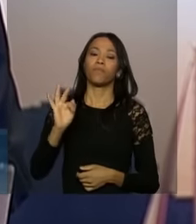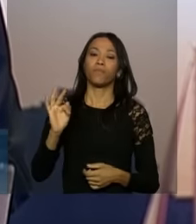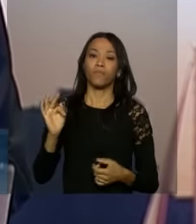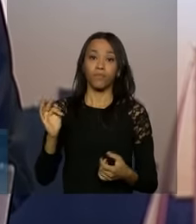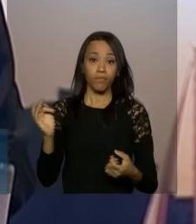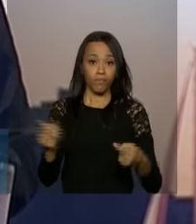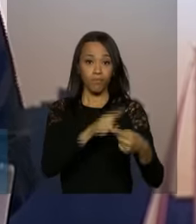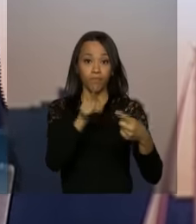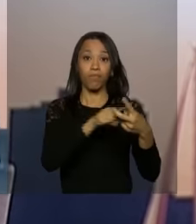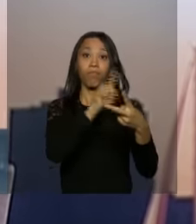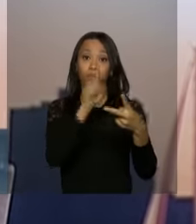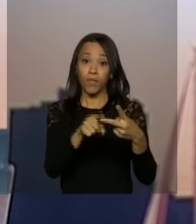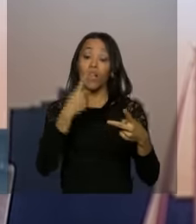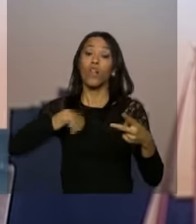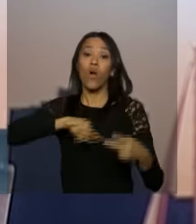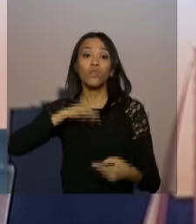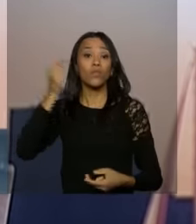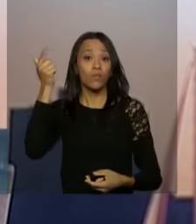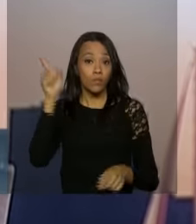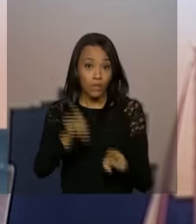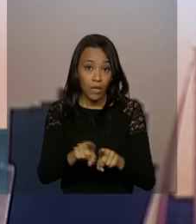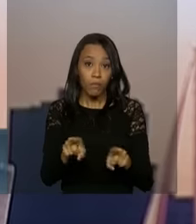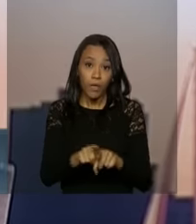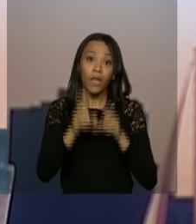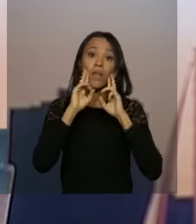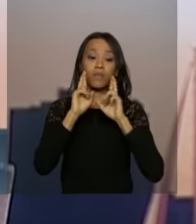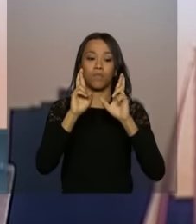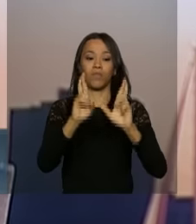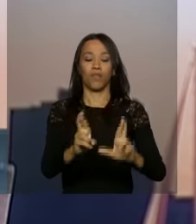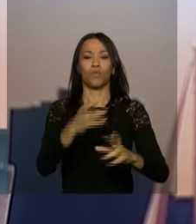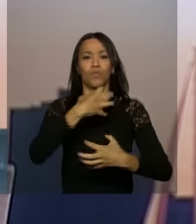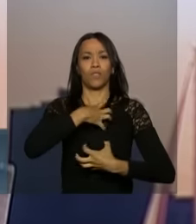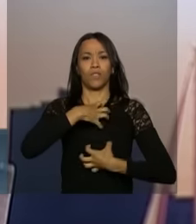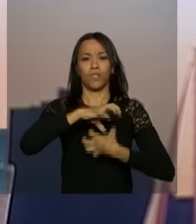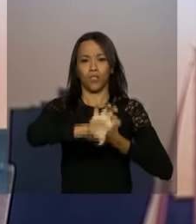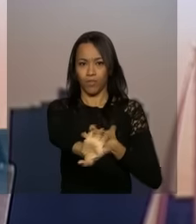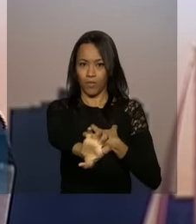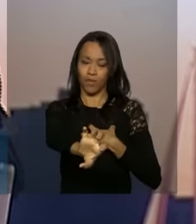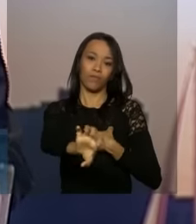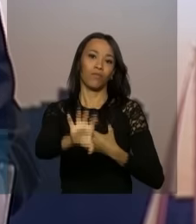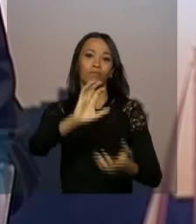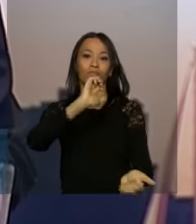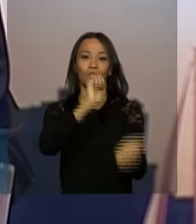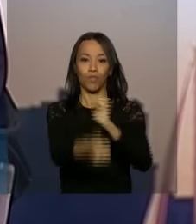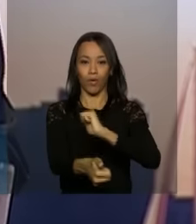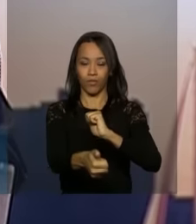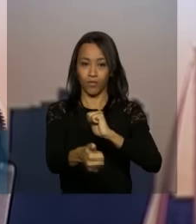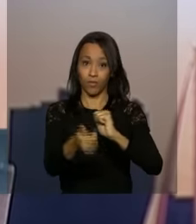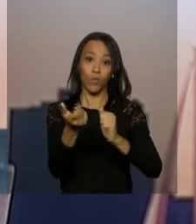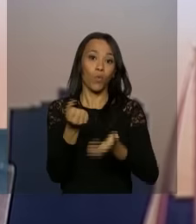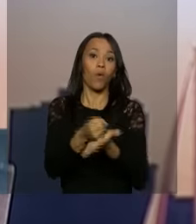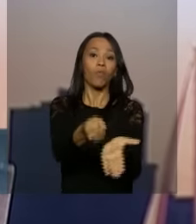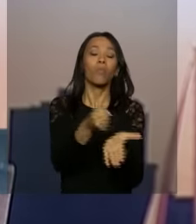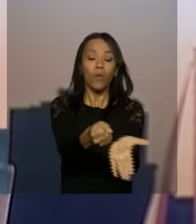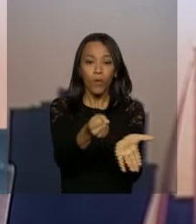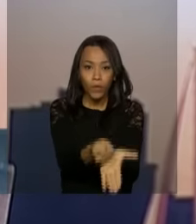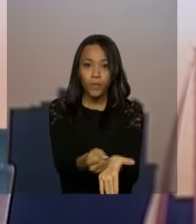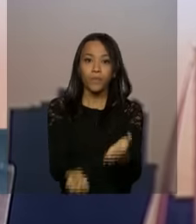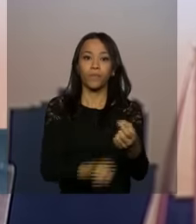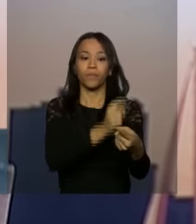lugar, nós também honramos o espírito olímpico com a cooperação. E, em terceiro, é